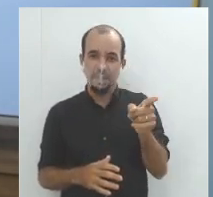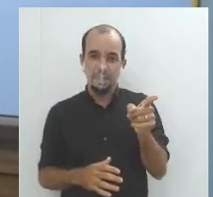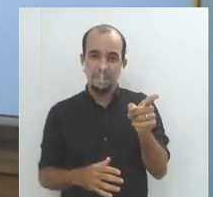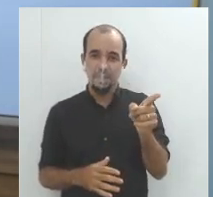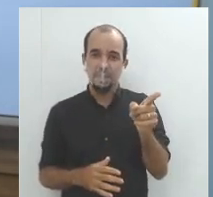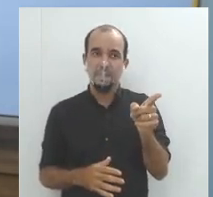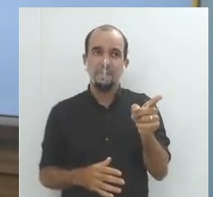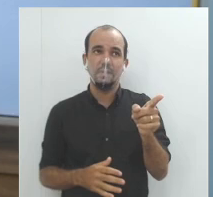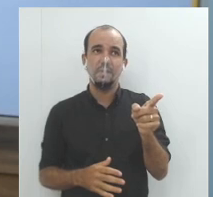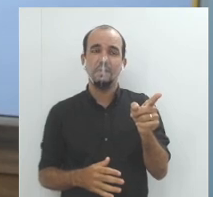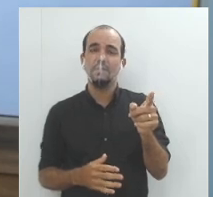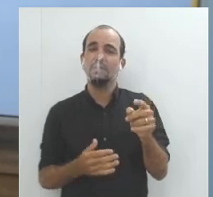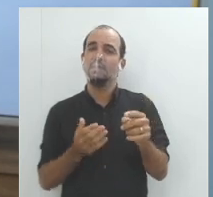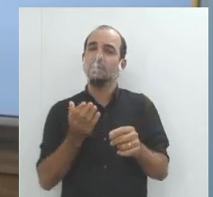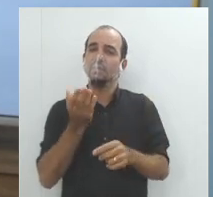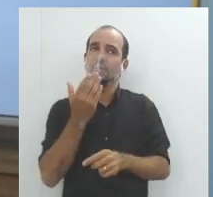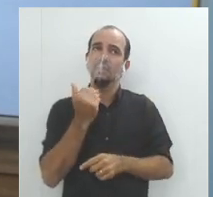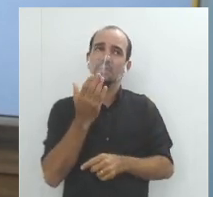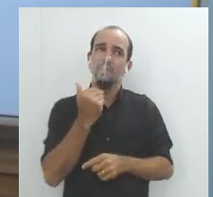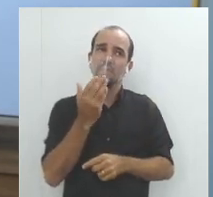come